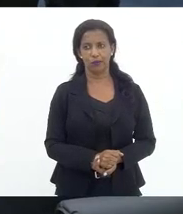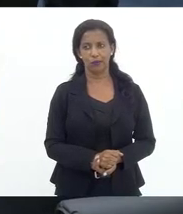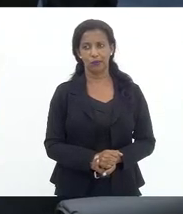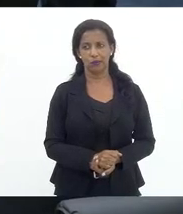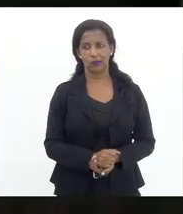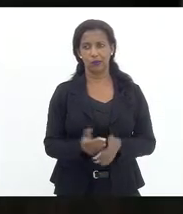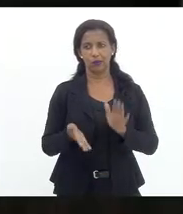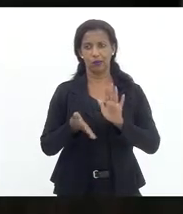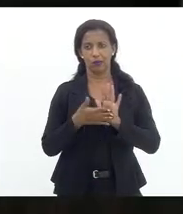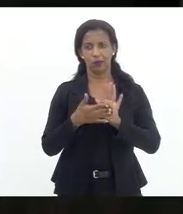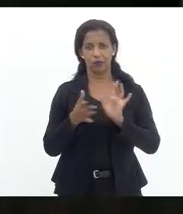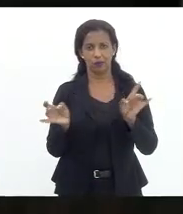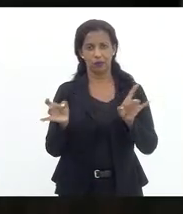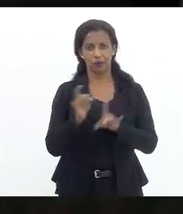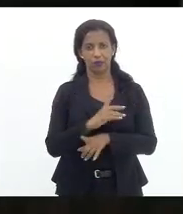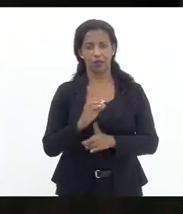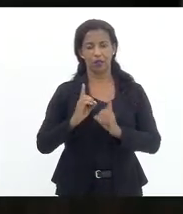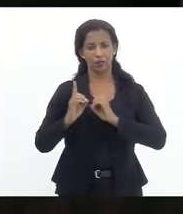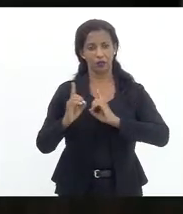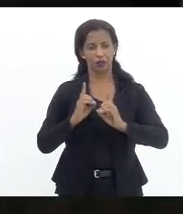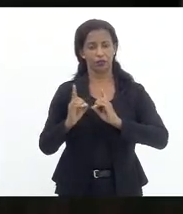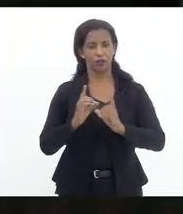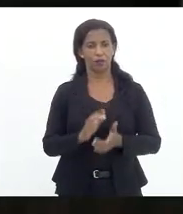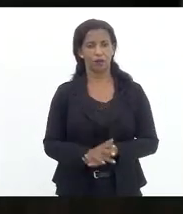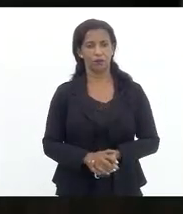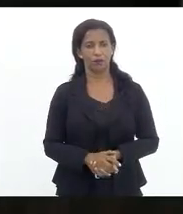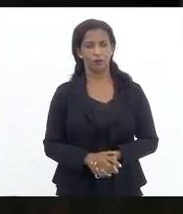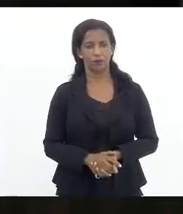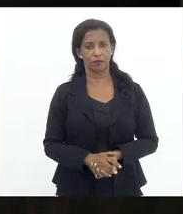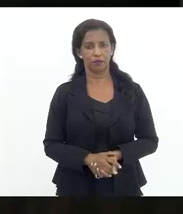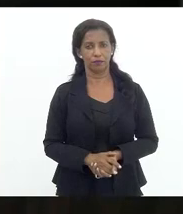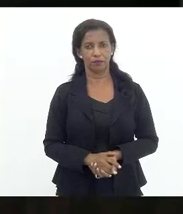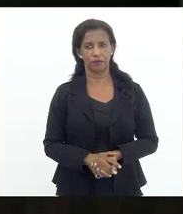Os pareceres emitidos em discussão.